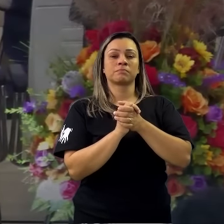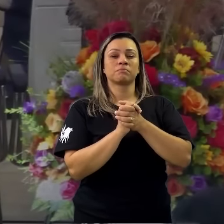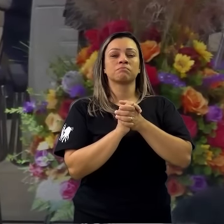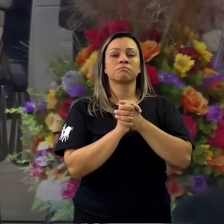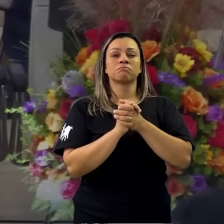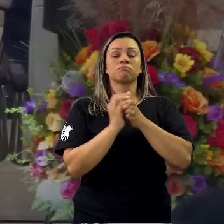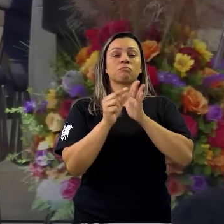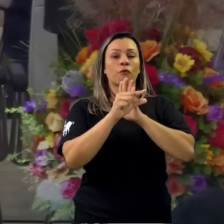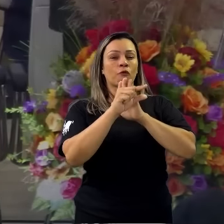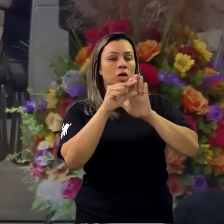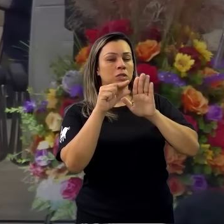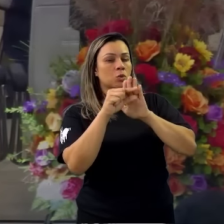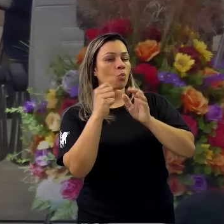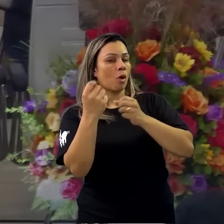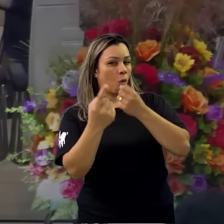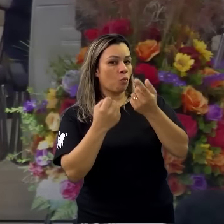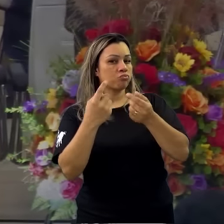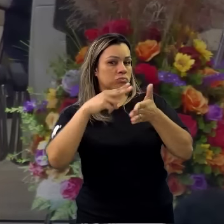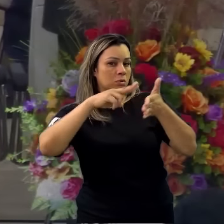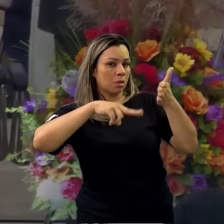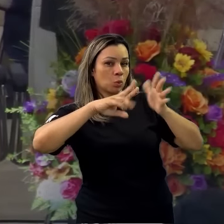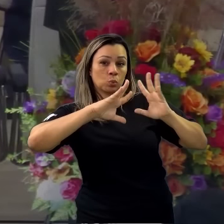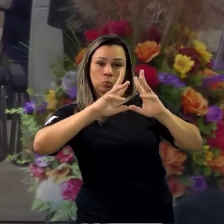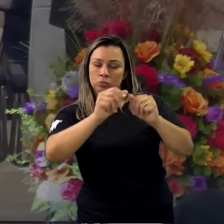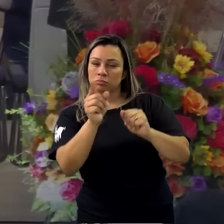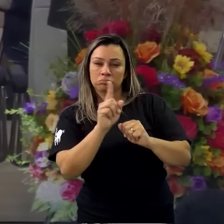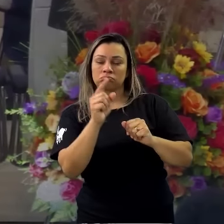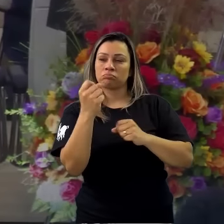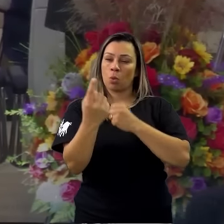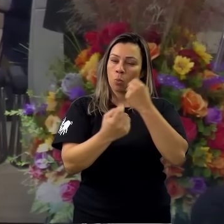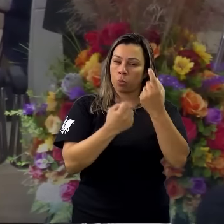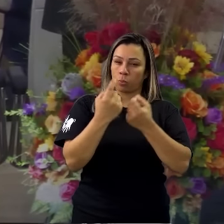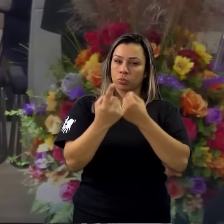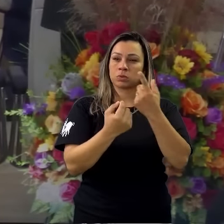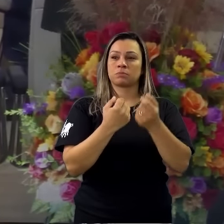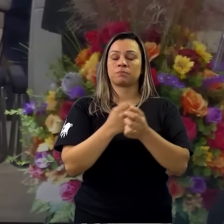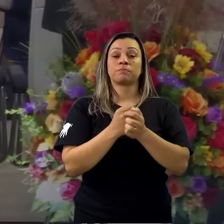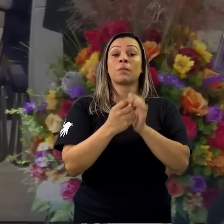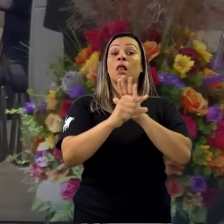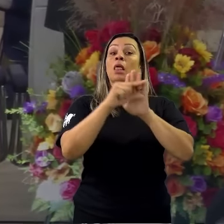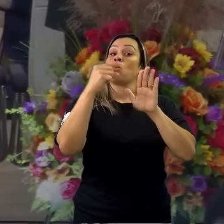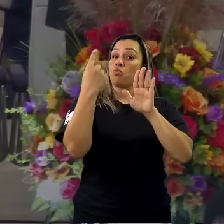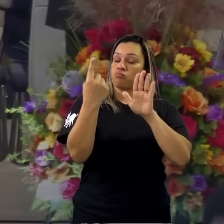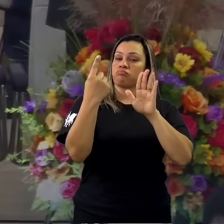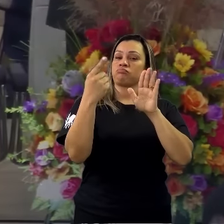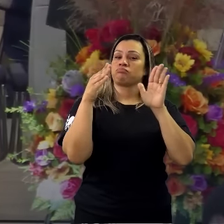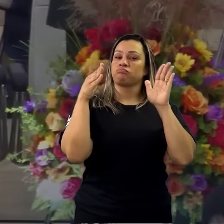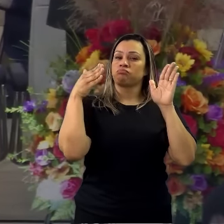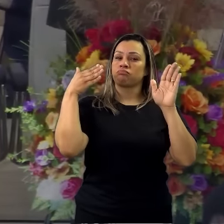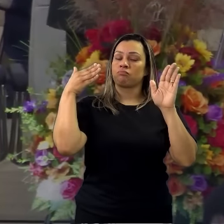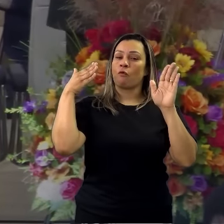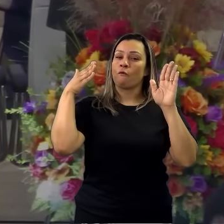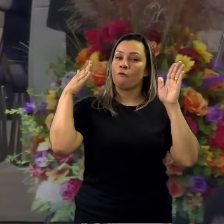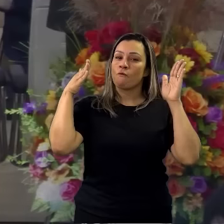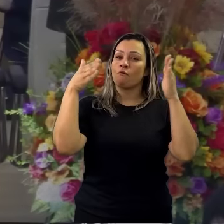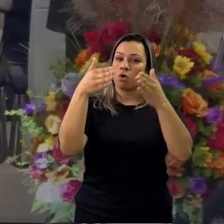versos eu não vou ler todos eu vou ler um só por causa do tempo